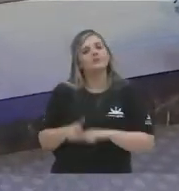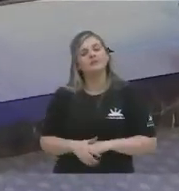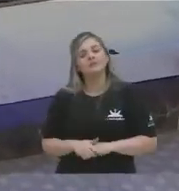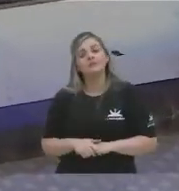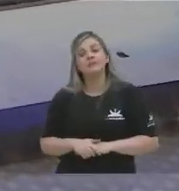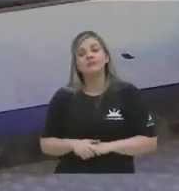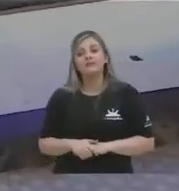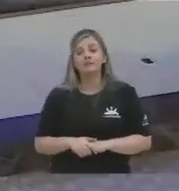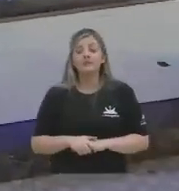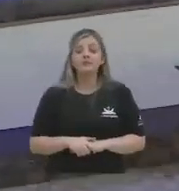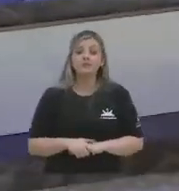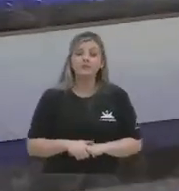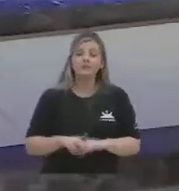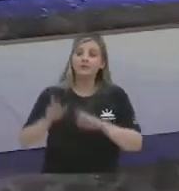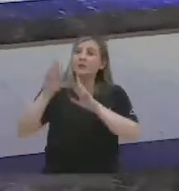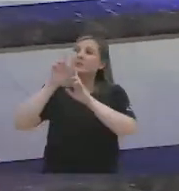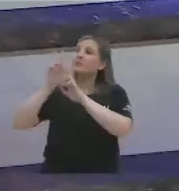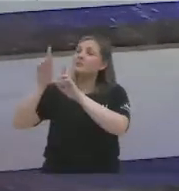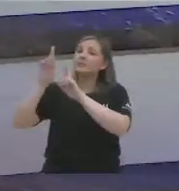Nele espero,